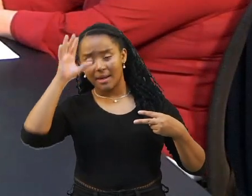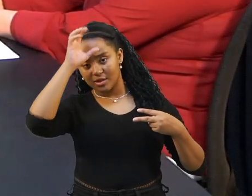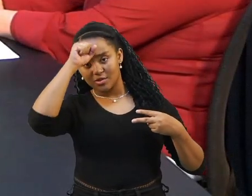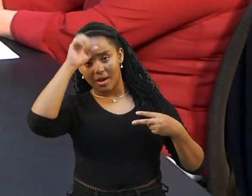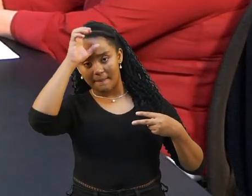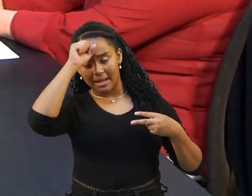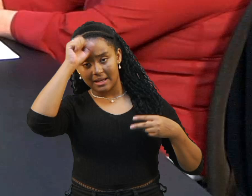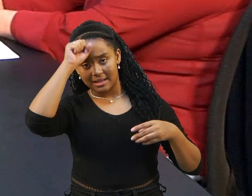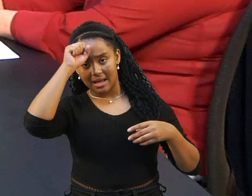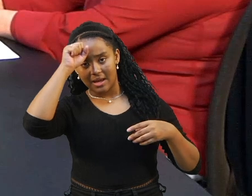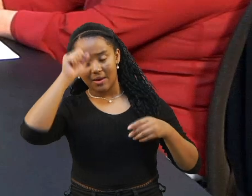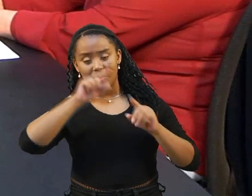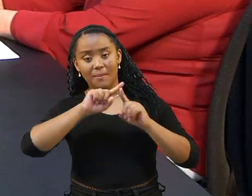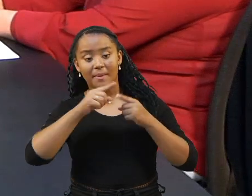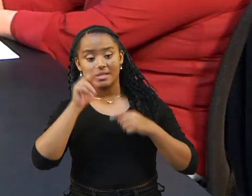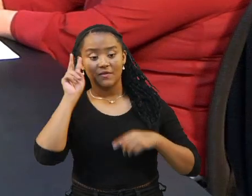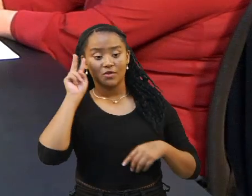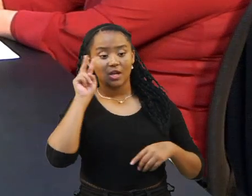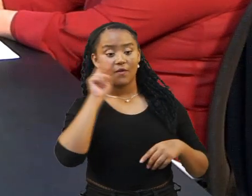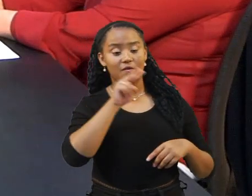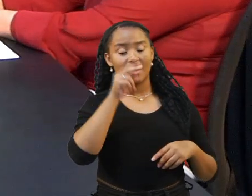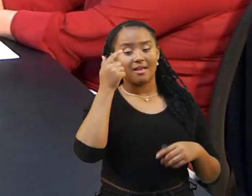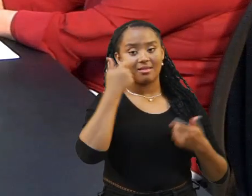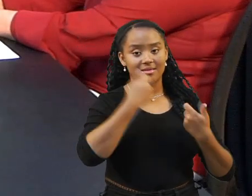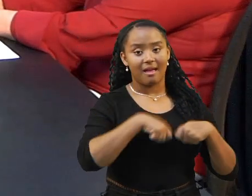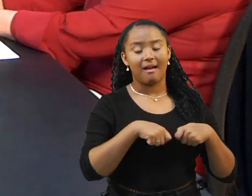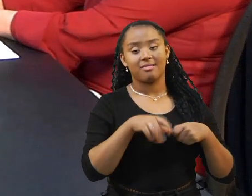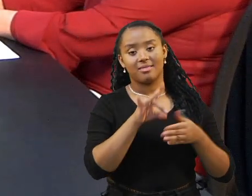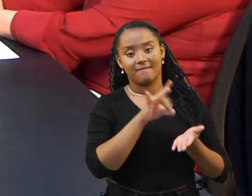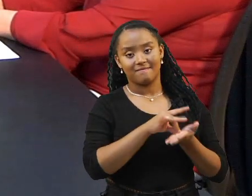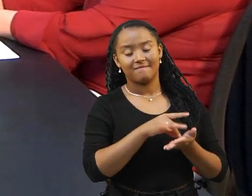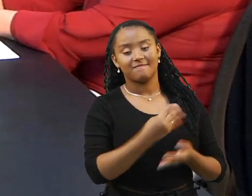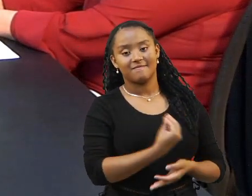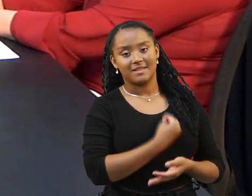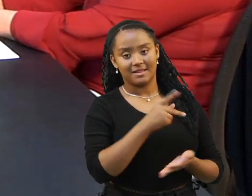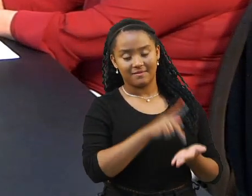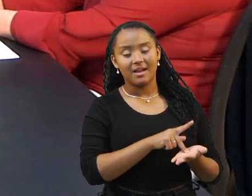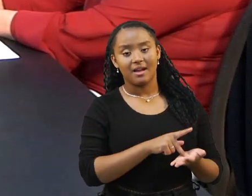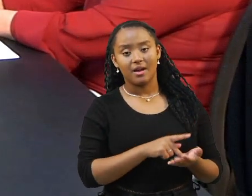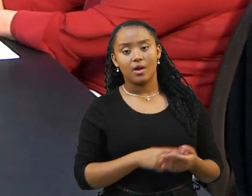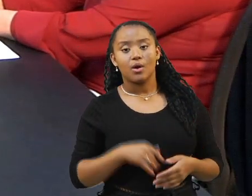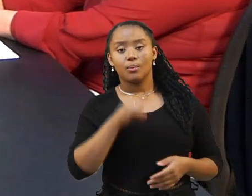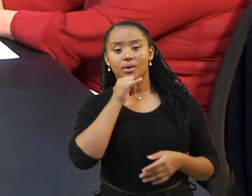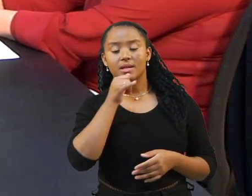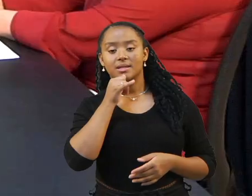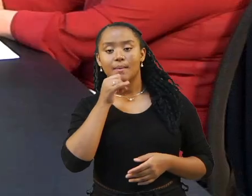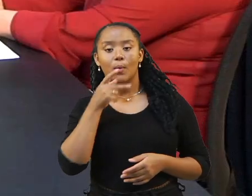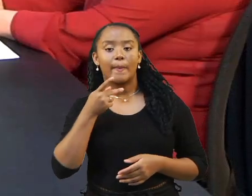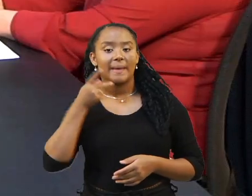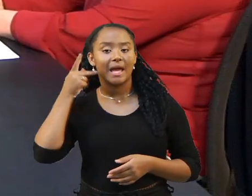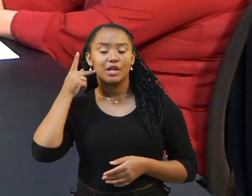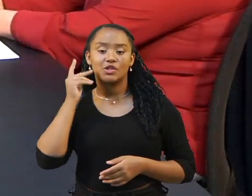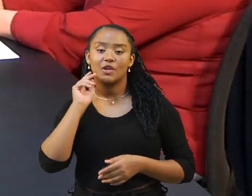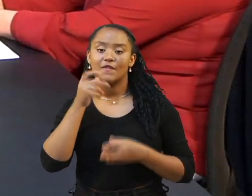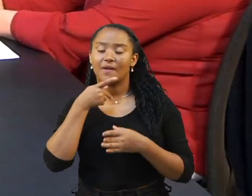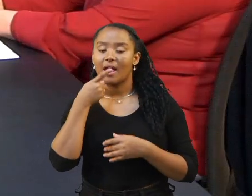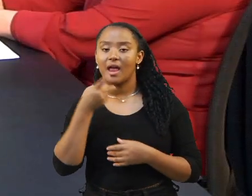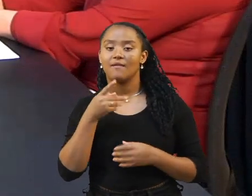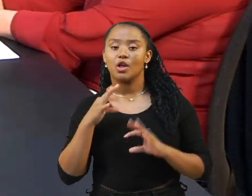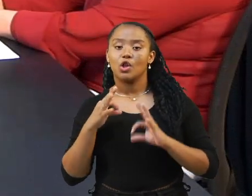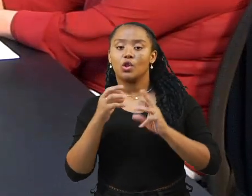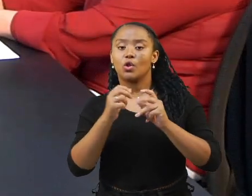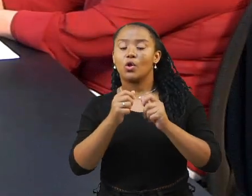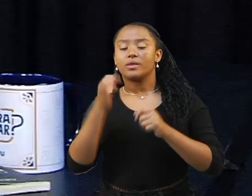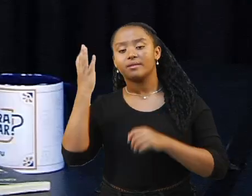ou empiricamente aprendeu e você vê na realidade. Uma coisa é você falar assim, como Piaget falava, todas as